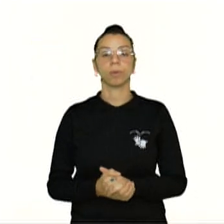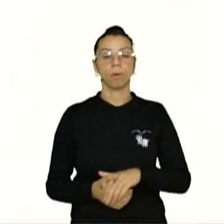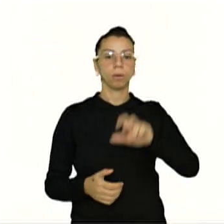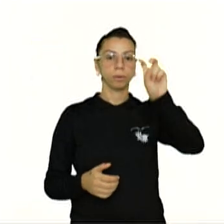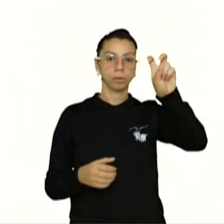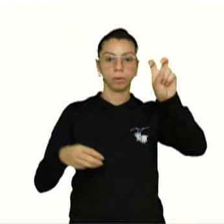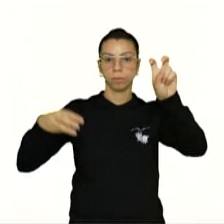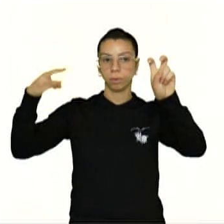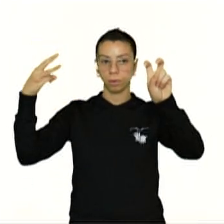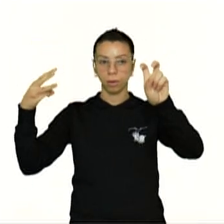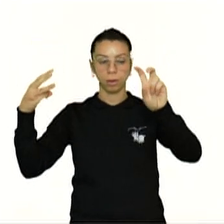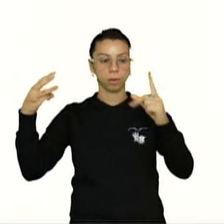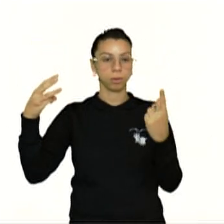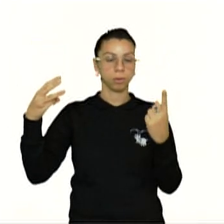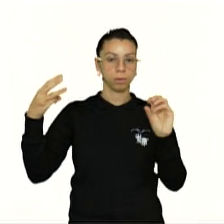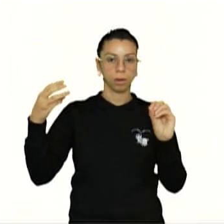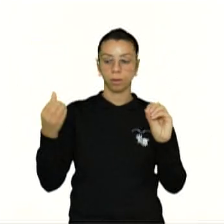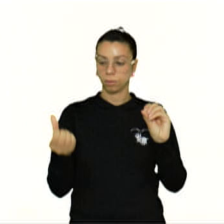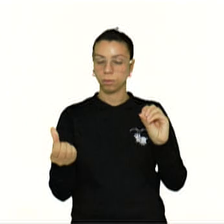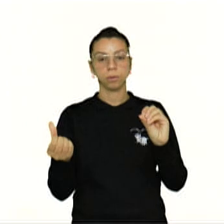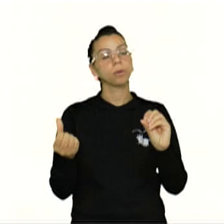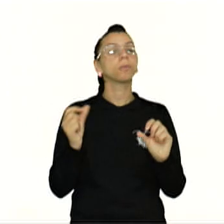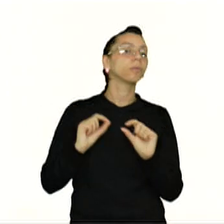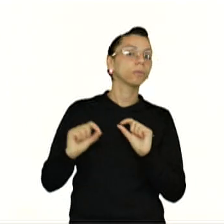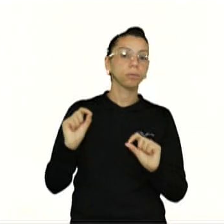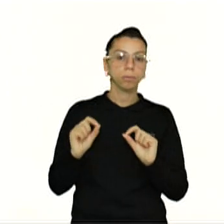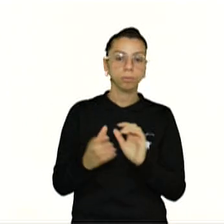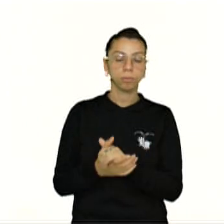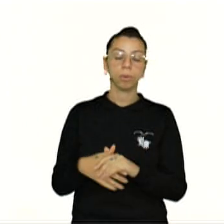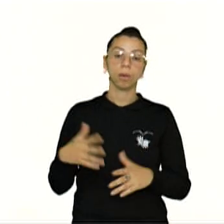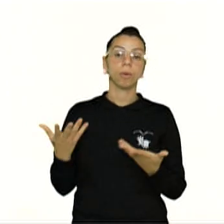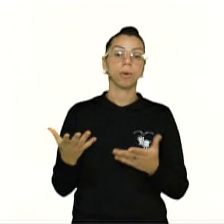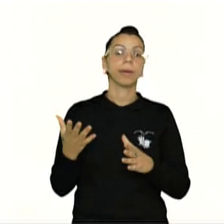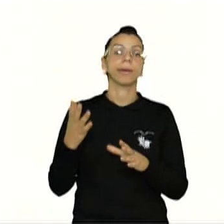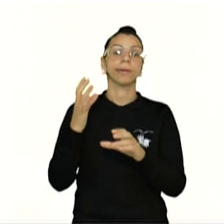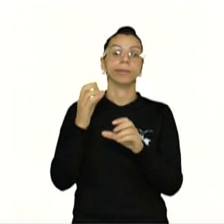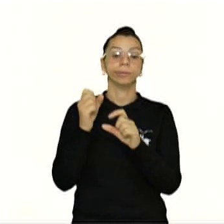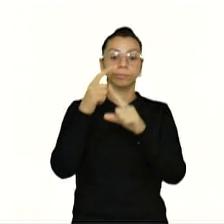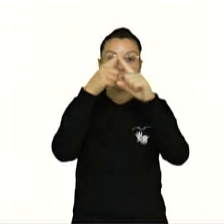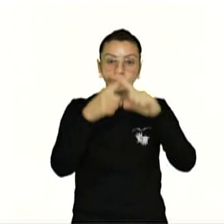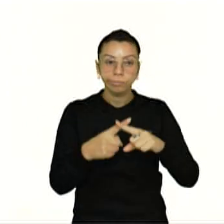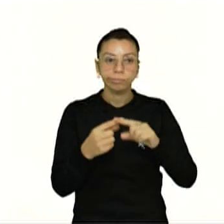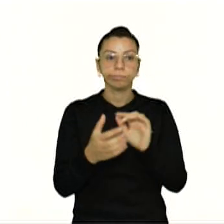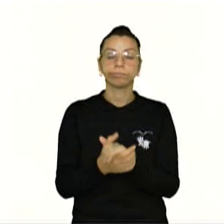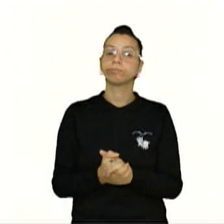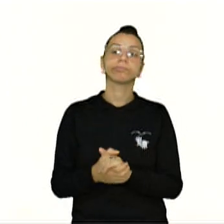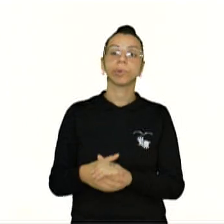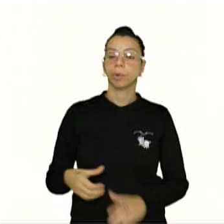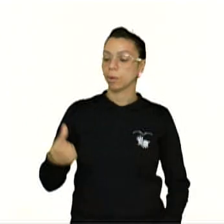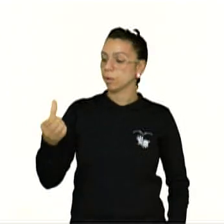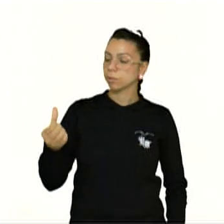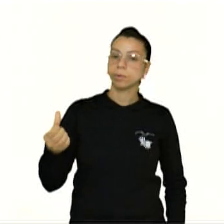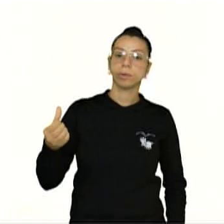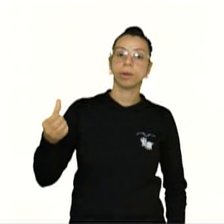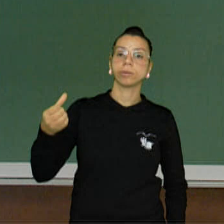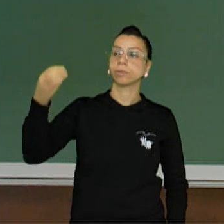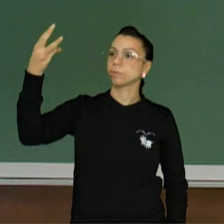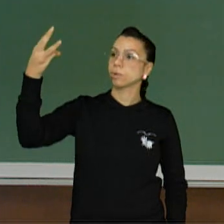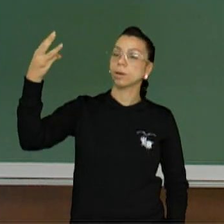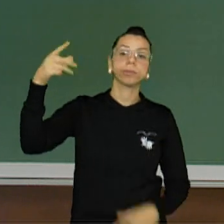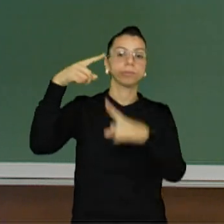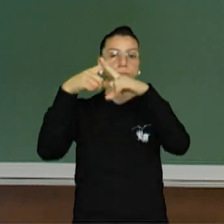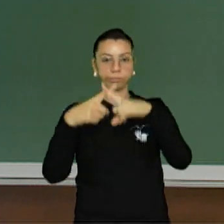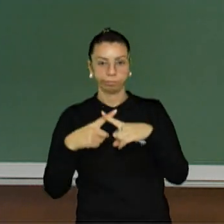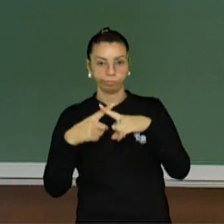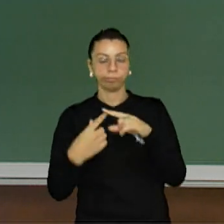6. Mas o que o 10 é do 5? Múltiplo. O que o 6 é do 3? Múltiplo.